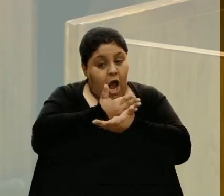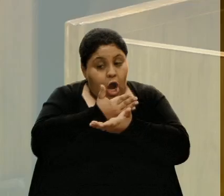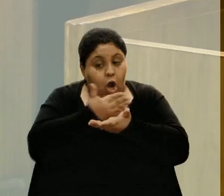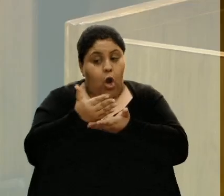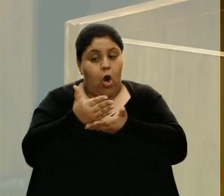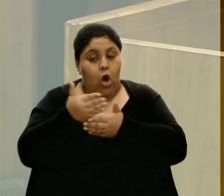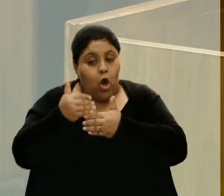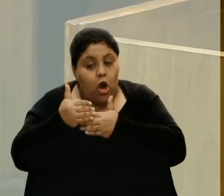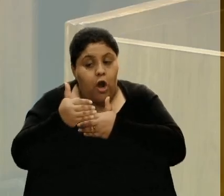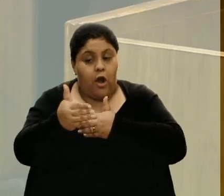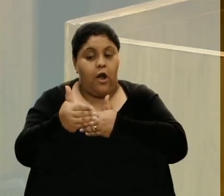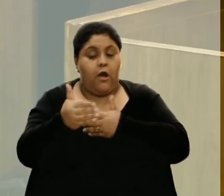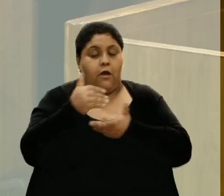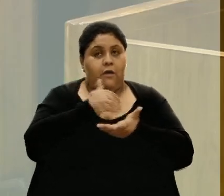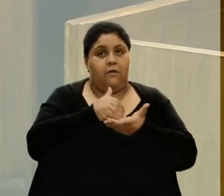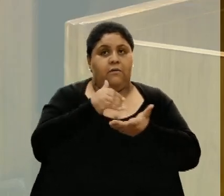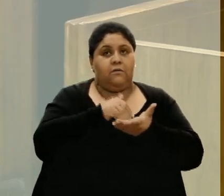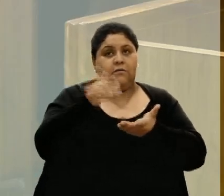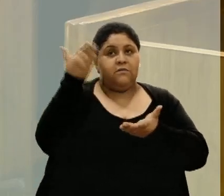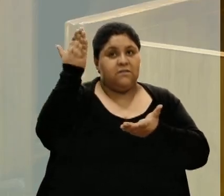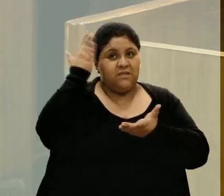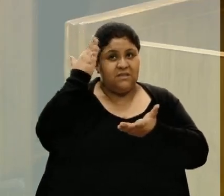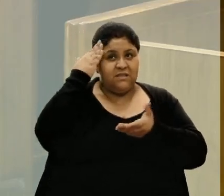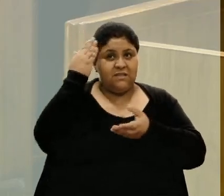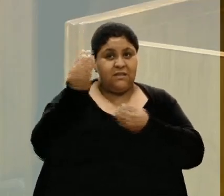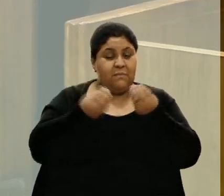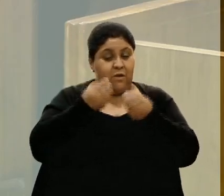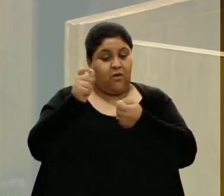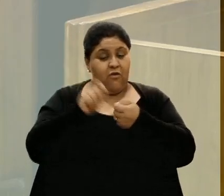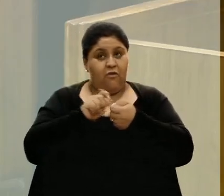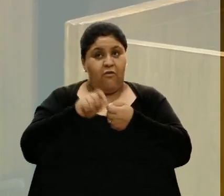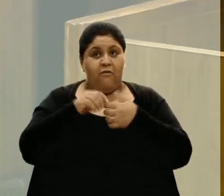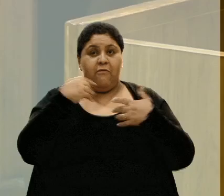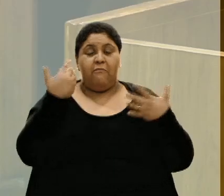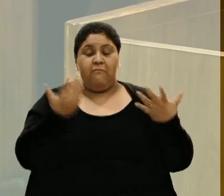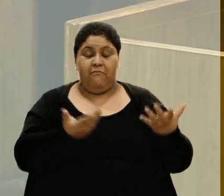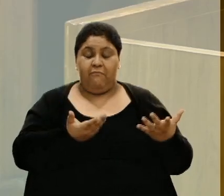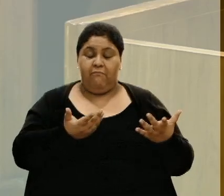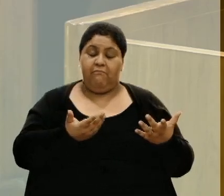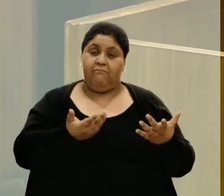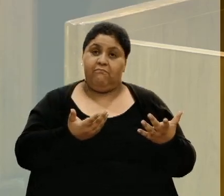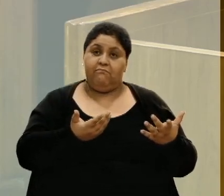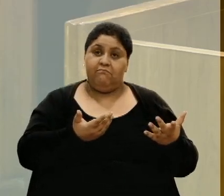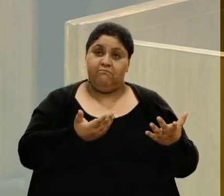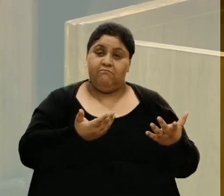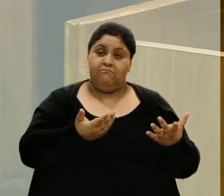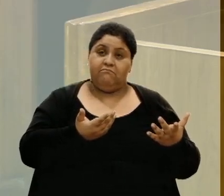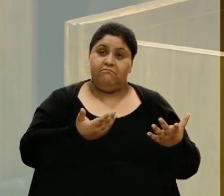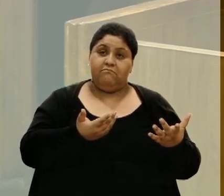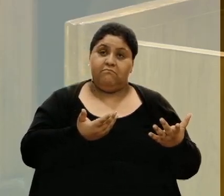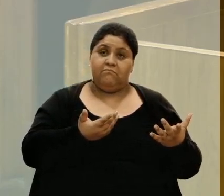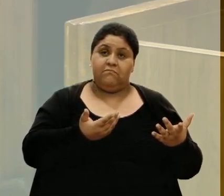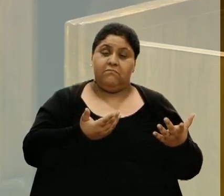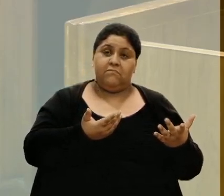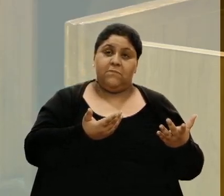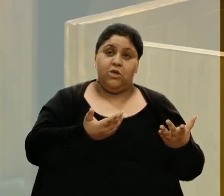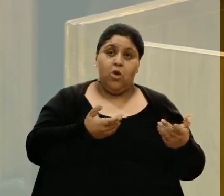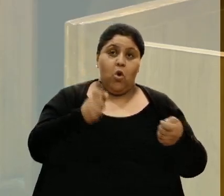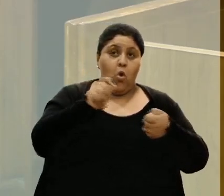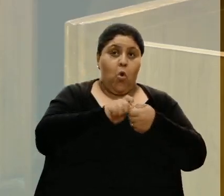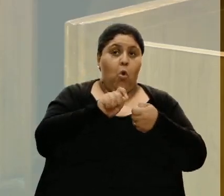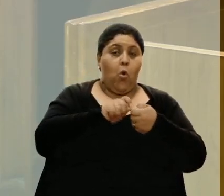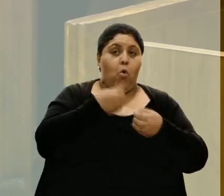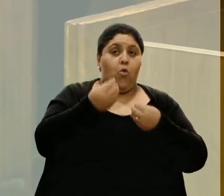a secretária saberia o que seria feito. Aquilo da parte dela ter assumido para trás,